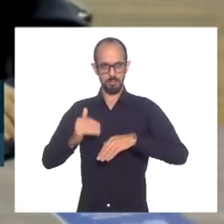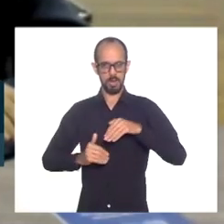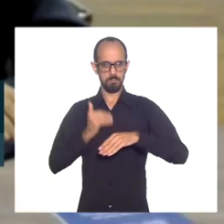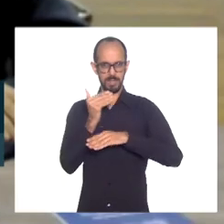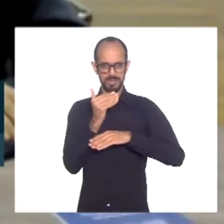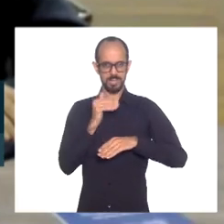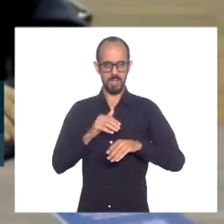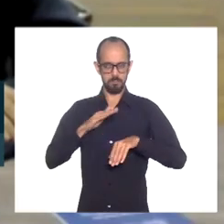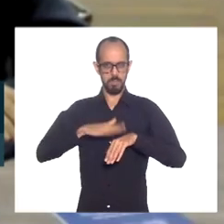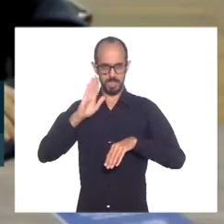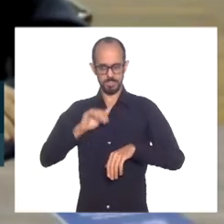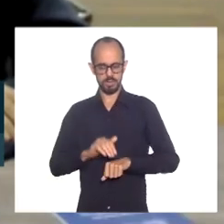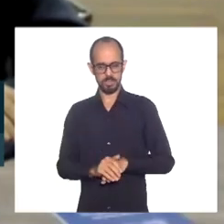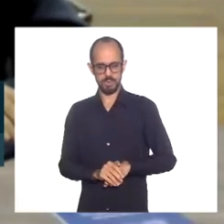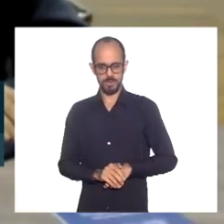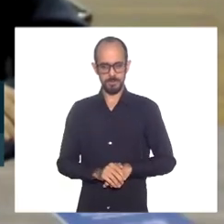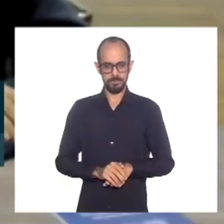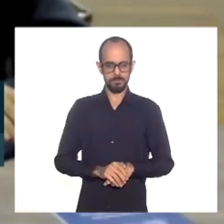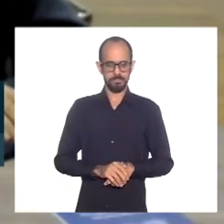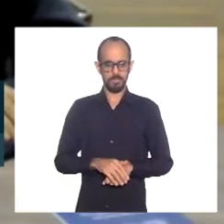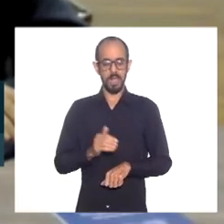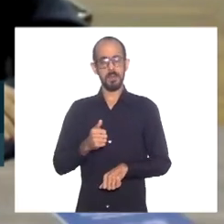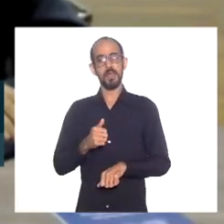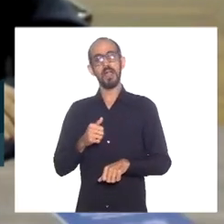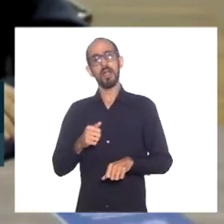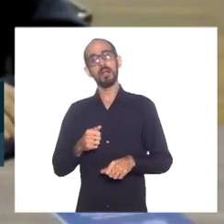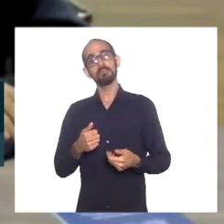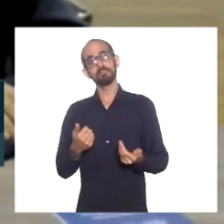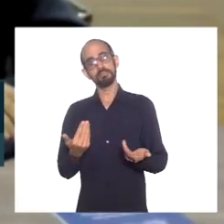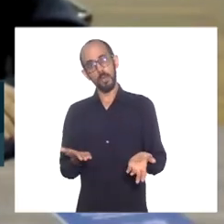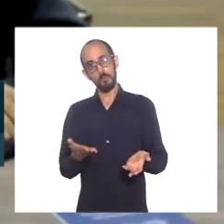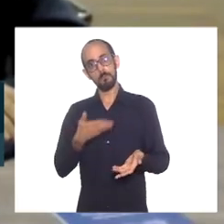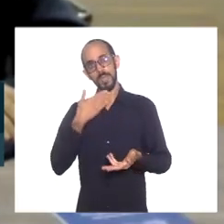Mas antes tarde que mais tarde, né, Magda?